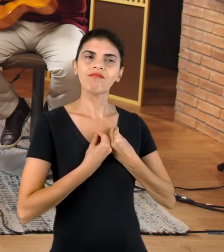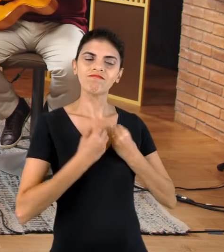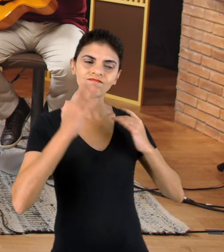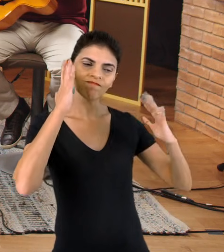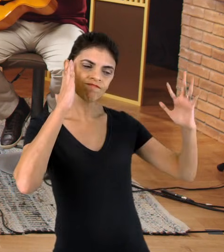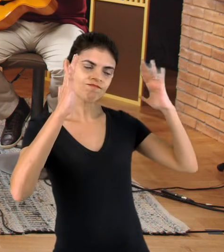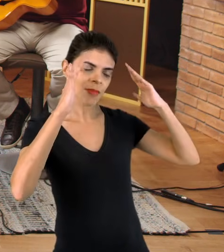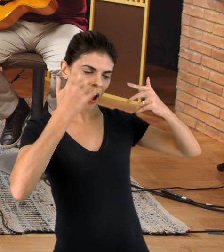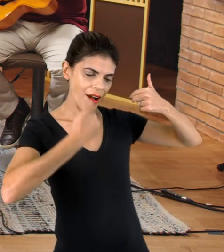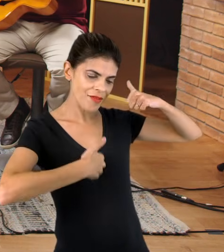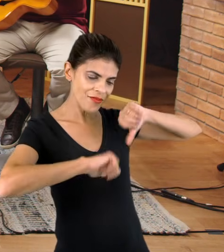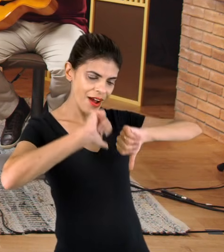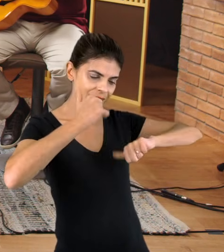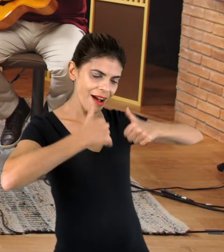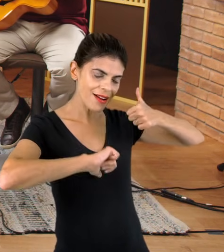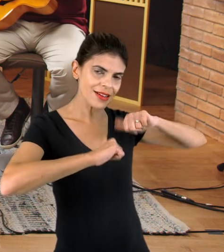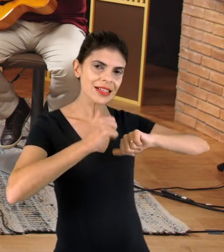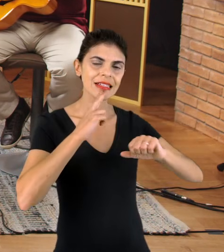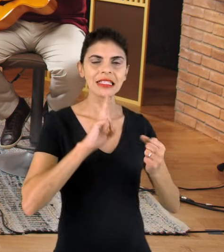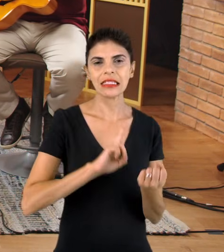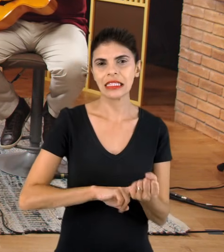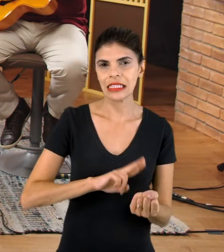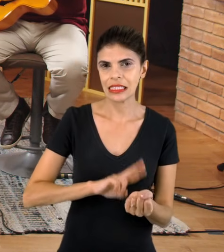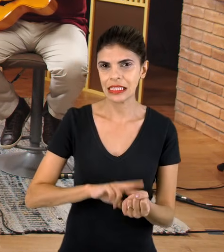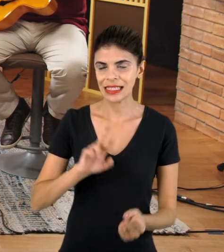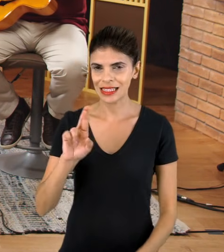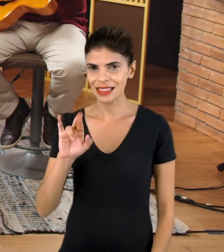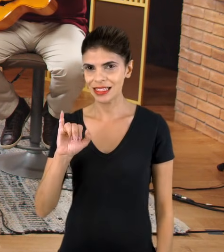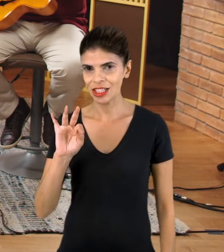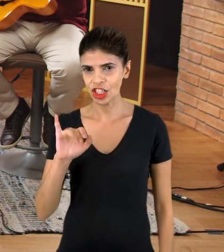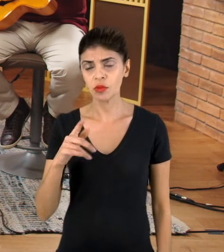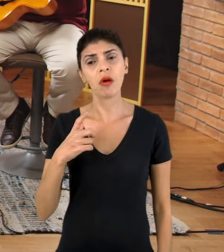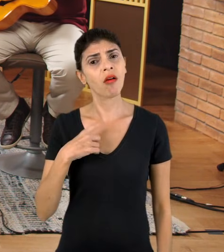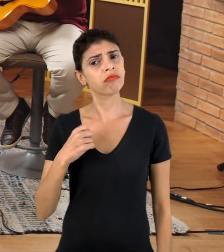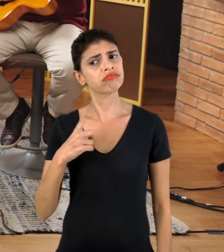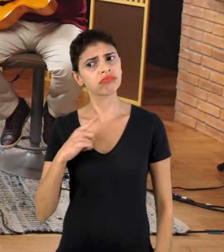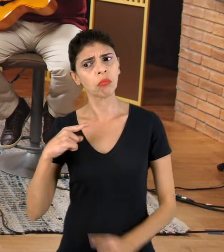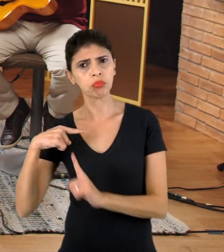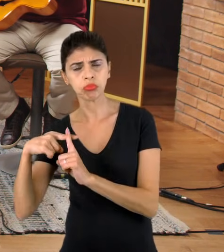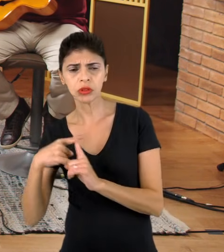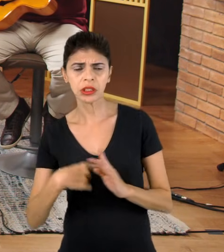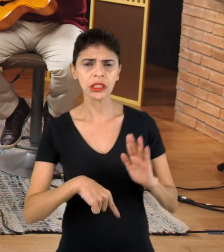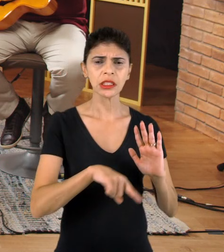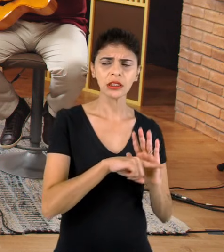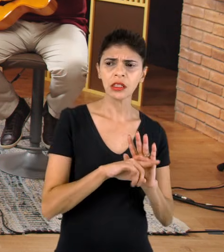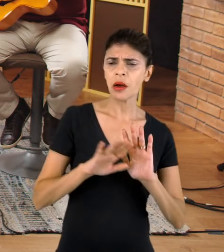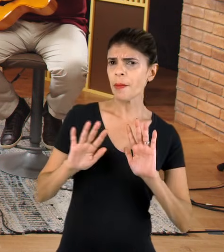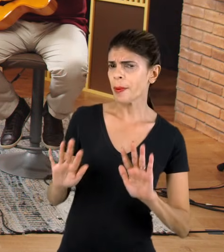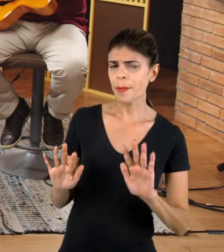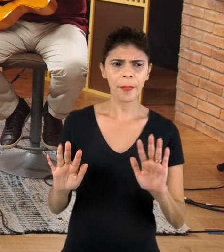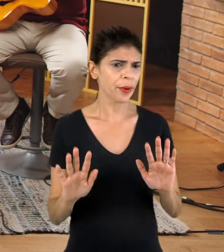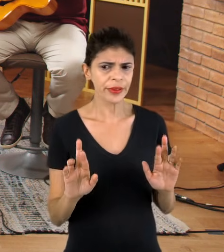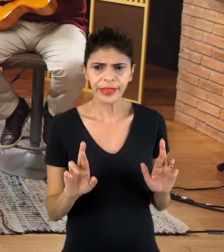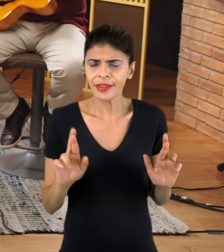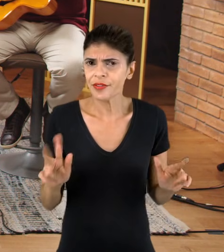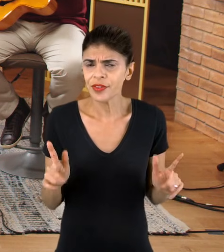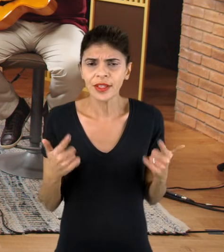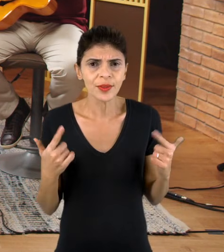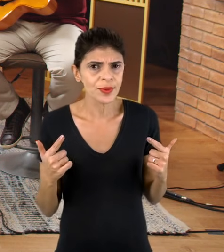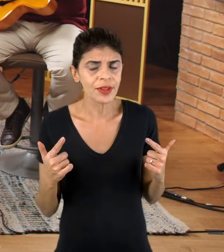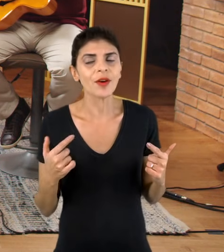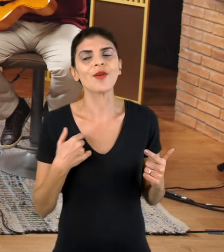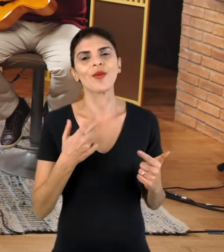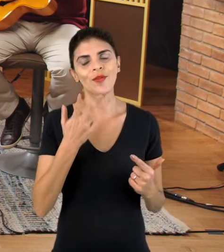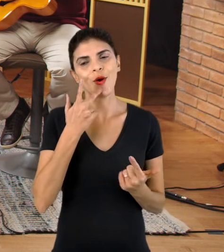um questionamento muito da rítmica mesmo. Quando eu mostro encruzilhada para ele, que tem os contrapontos, ele diz, pô, mas não tem linhas diferentes. Aí eu,